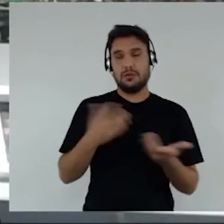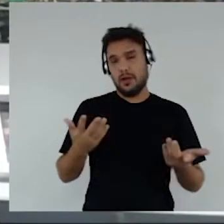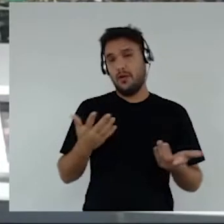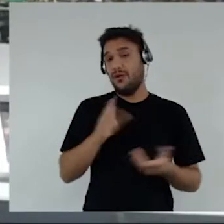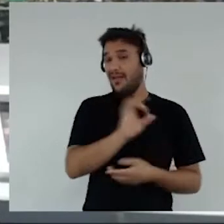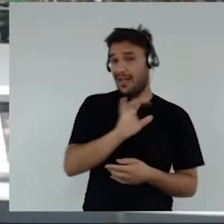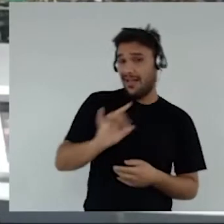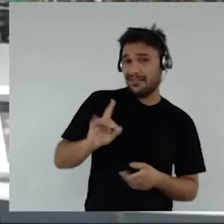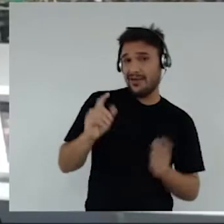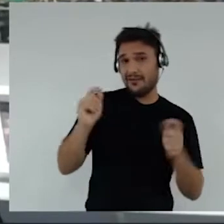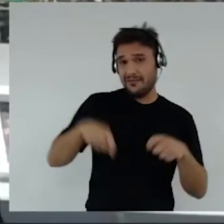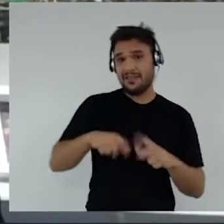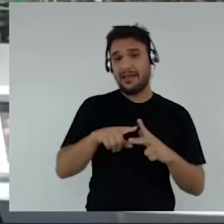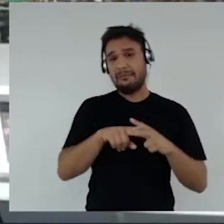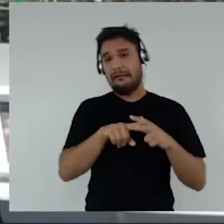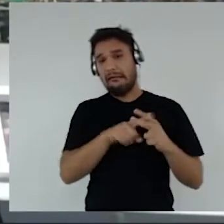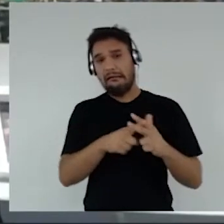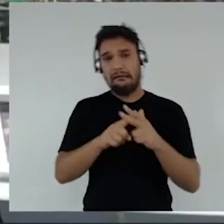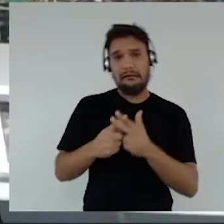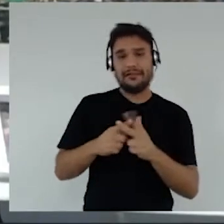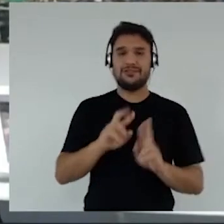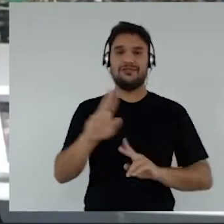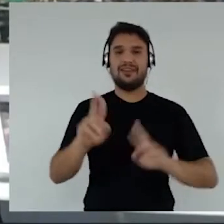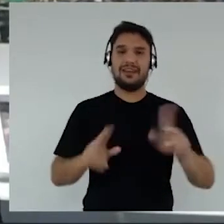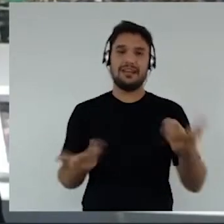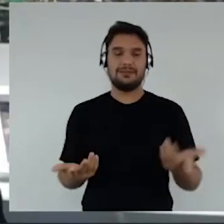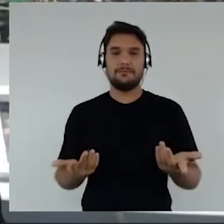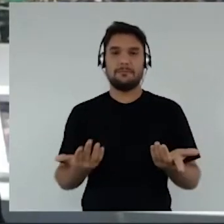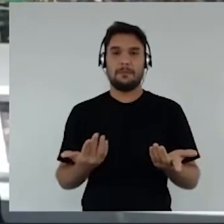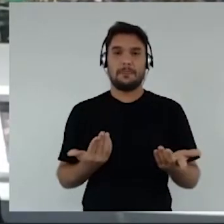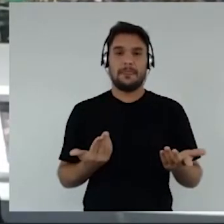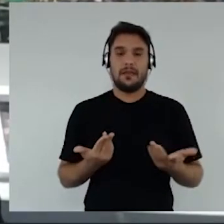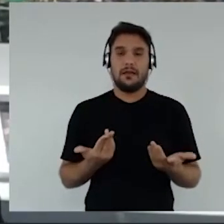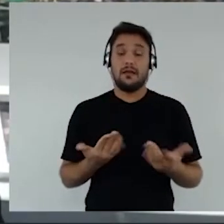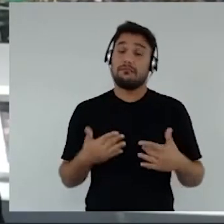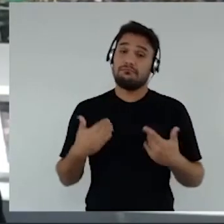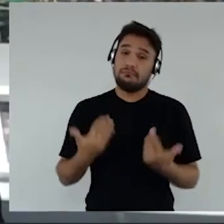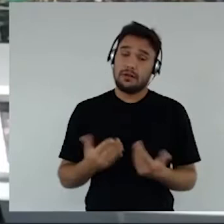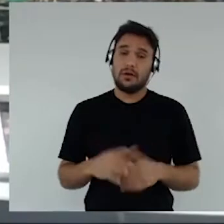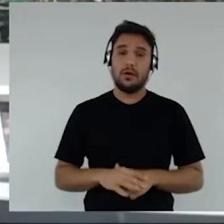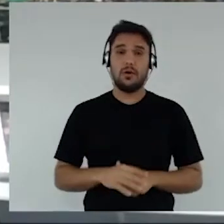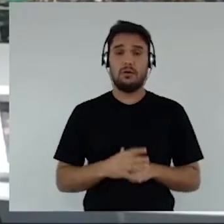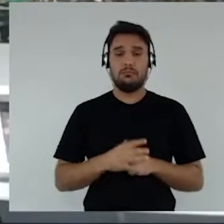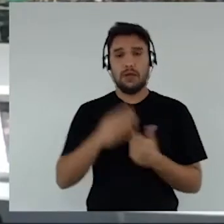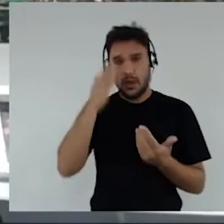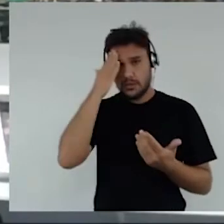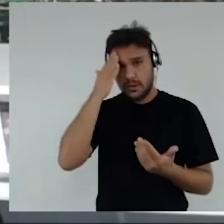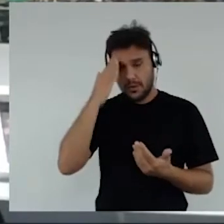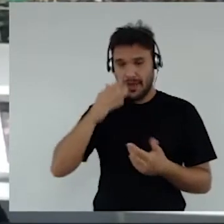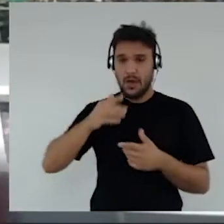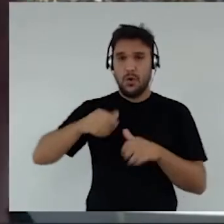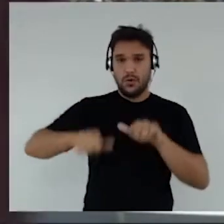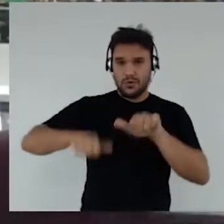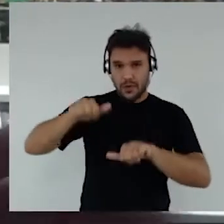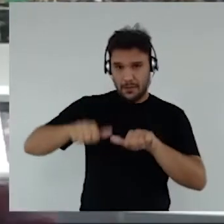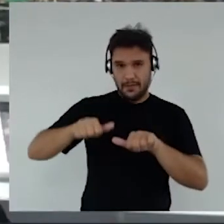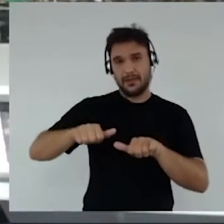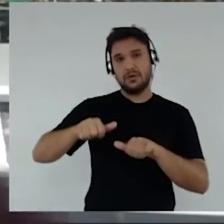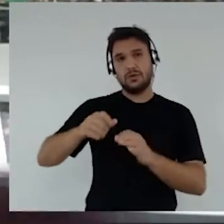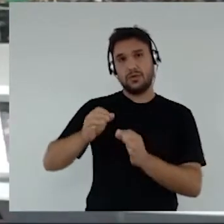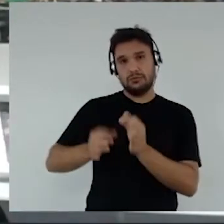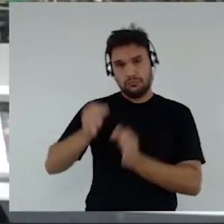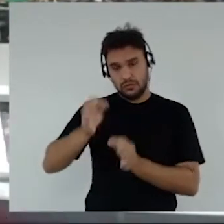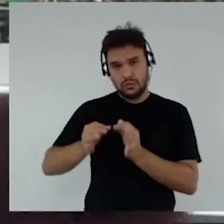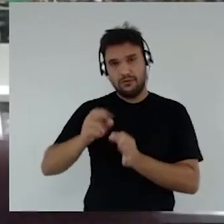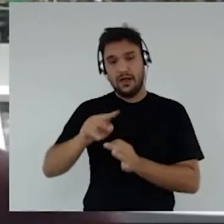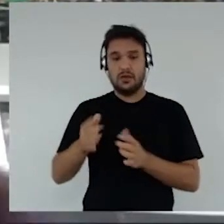tentar fazer uma gambiarra diferente, tá? Então, o que eu sei é que o julgamento pelo Tribunal do Júri é dupla garantia.